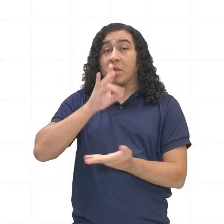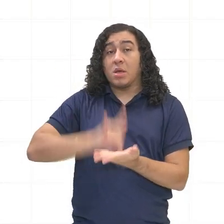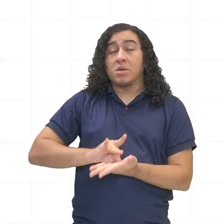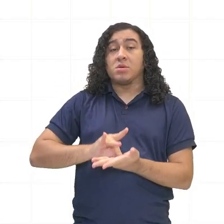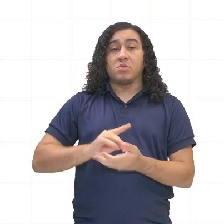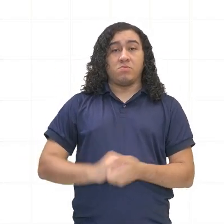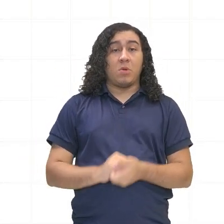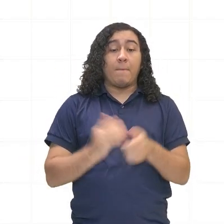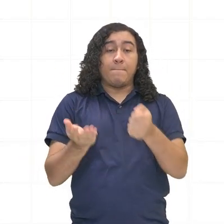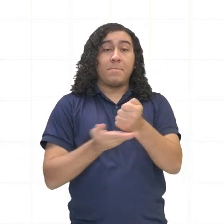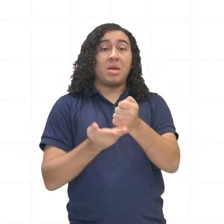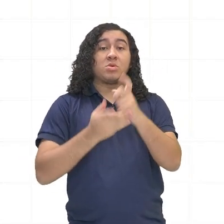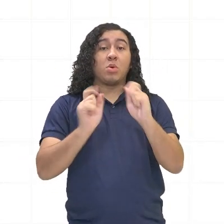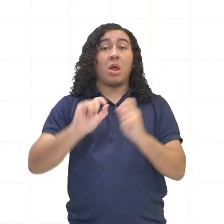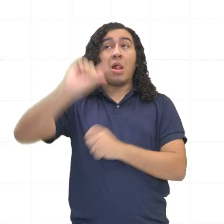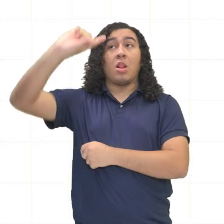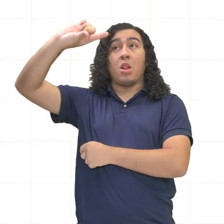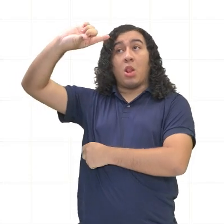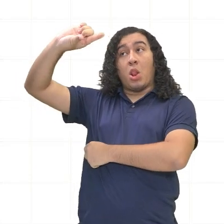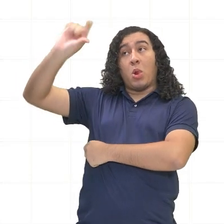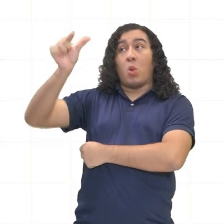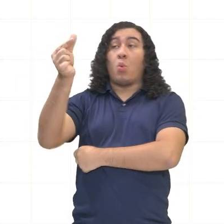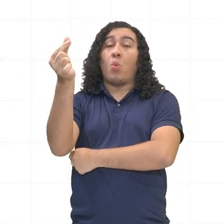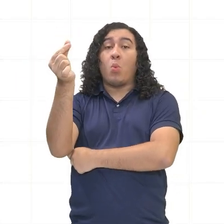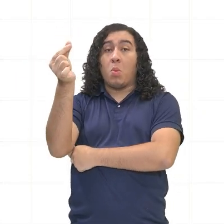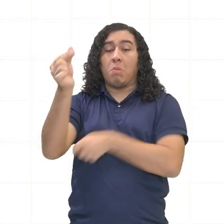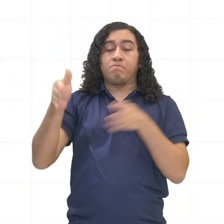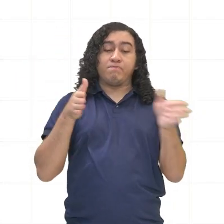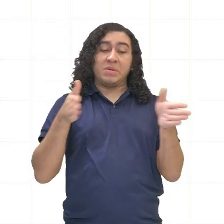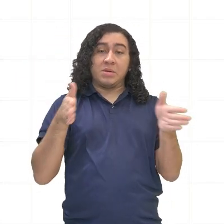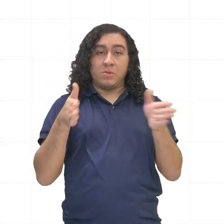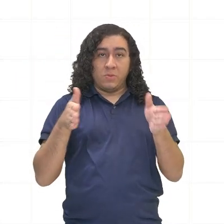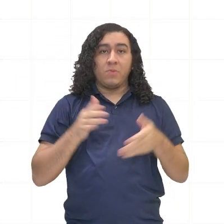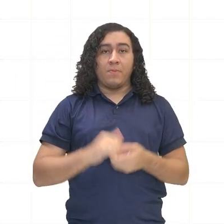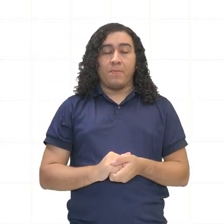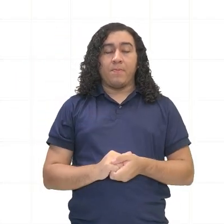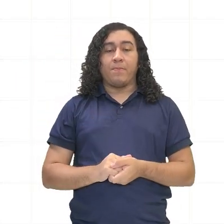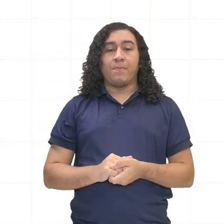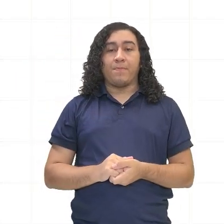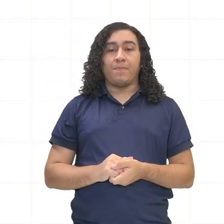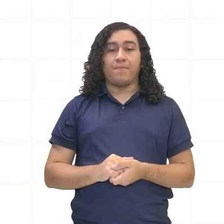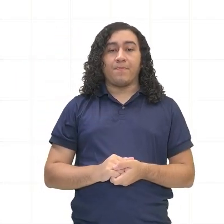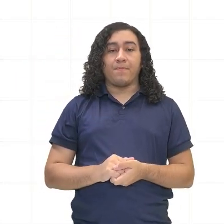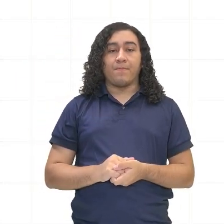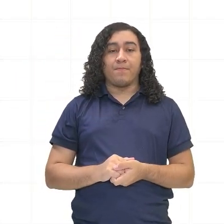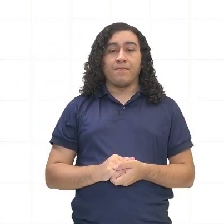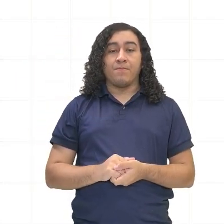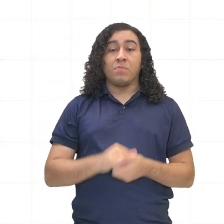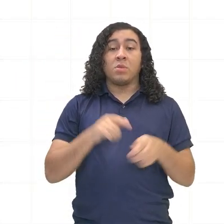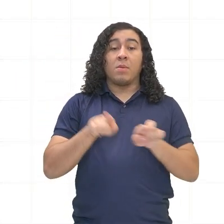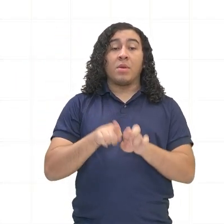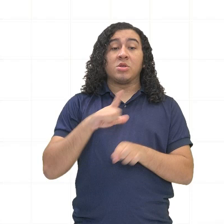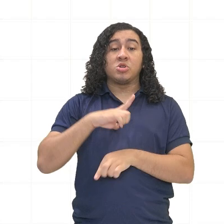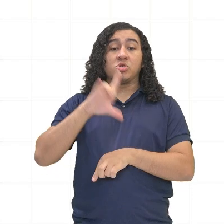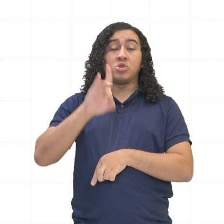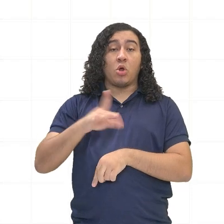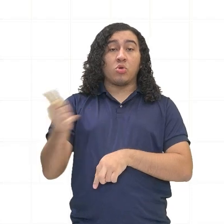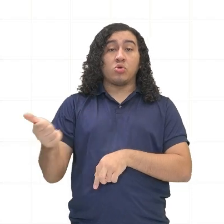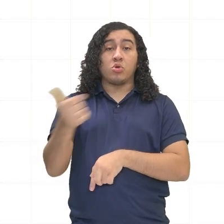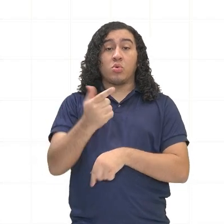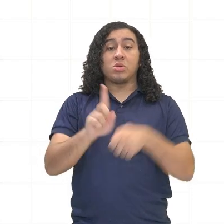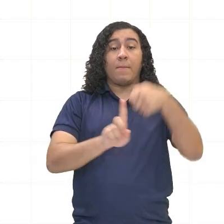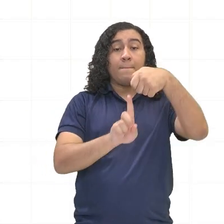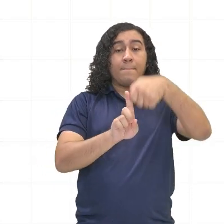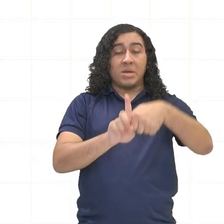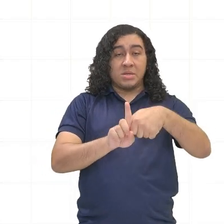lunar. O que seria o ciclo lunar? No ciclo da Lua. Ele tinha apenas 12 meses que